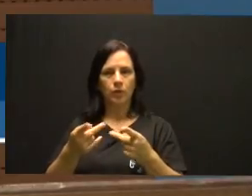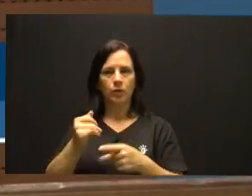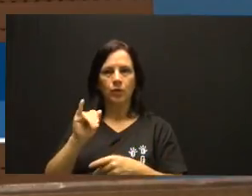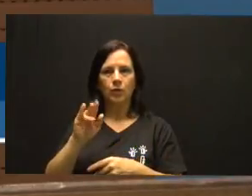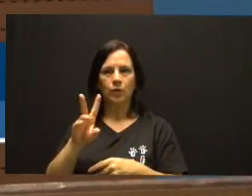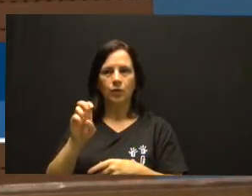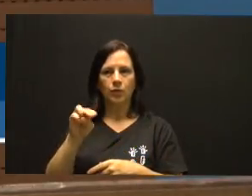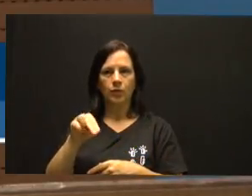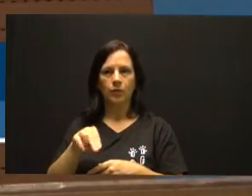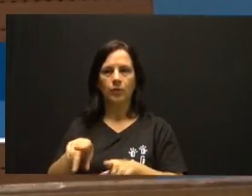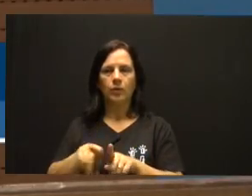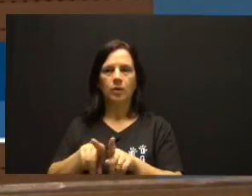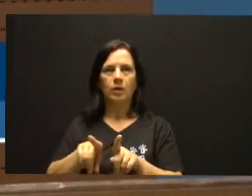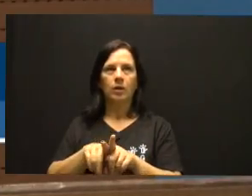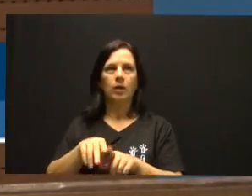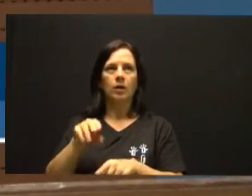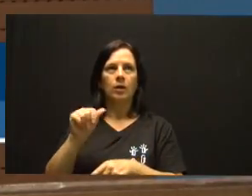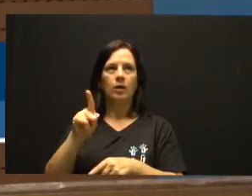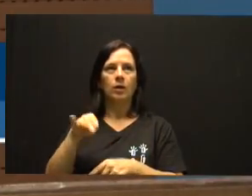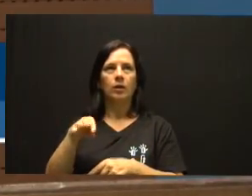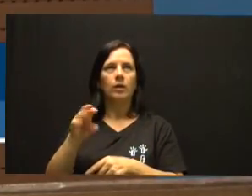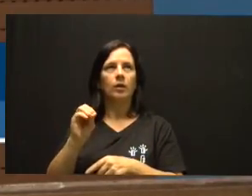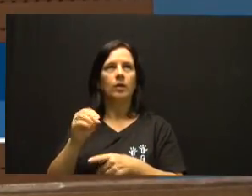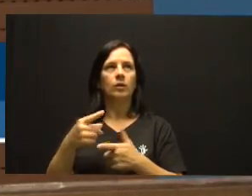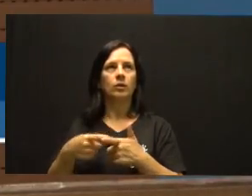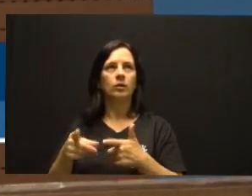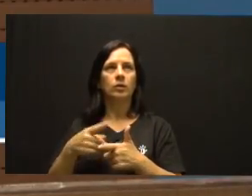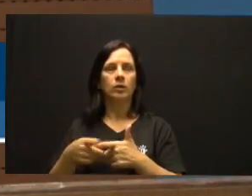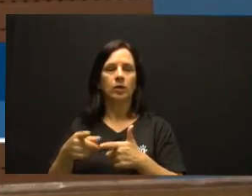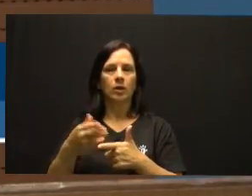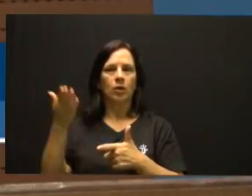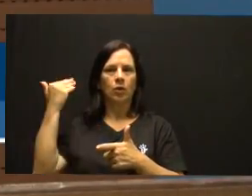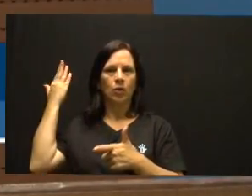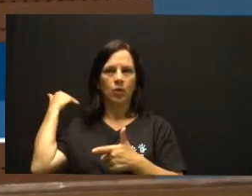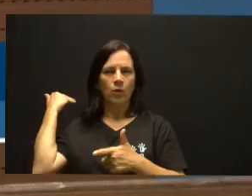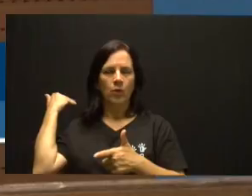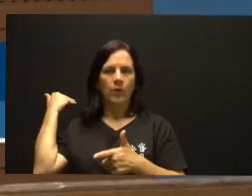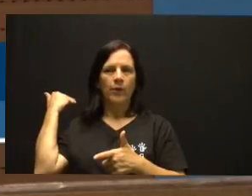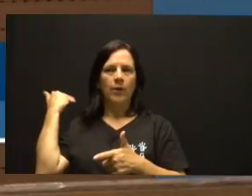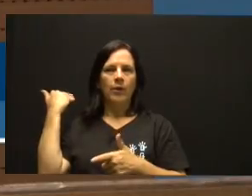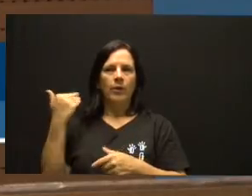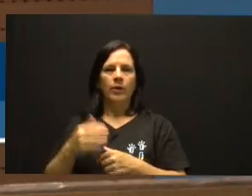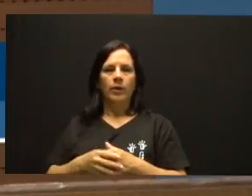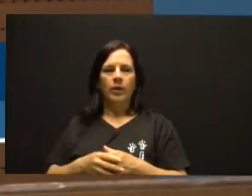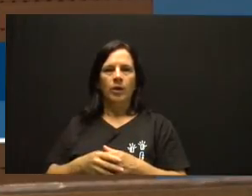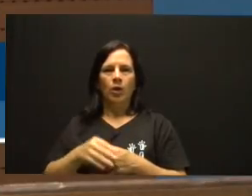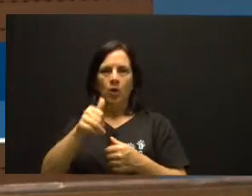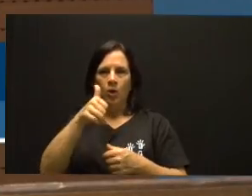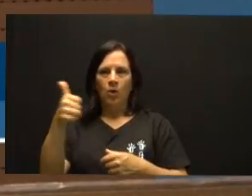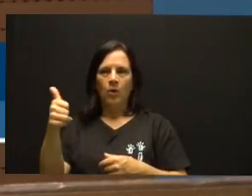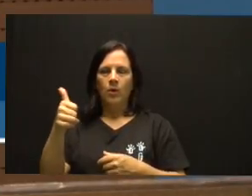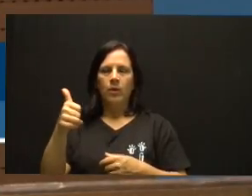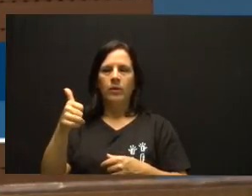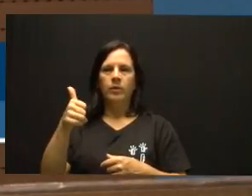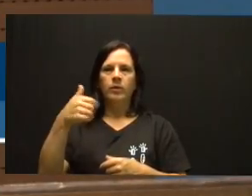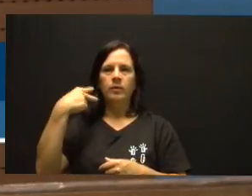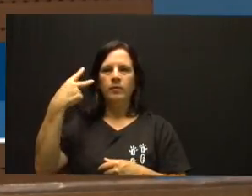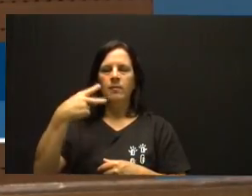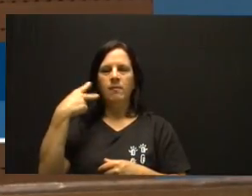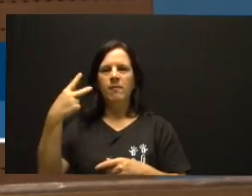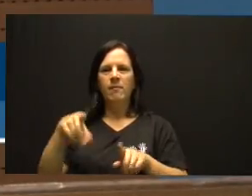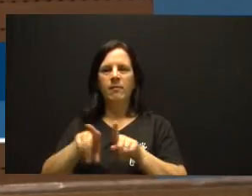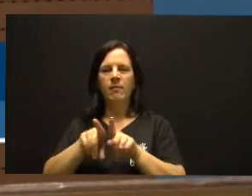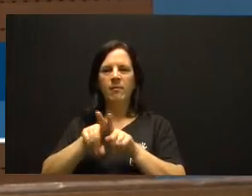próprio vereador Agnaldo Araújo, nessa questão que, na legislatura passada, fomos os 11 vereadores na Assembleia Legislativa, na